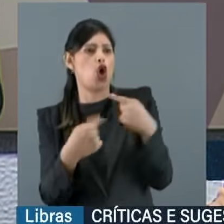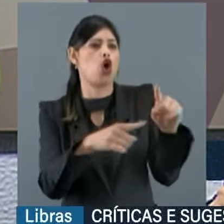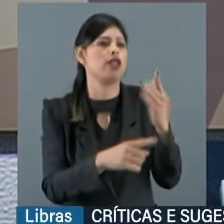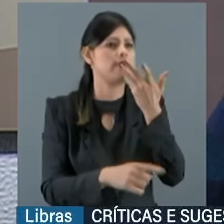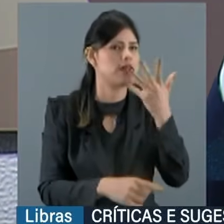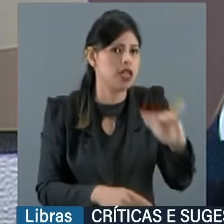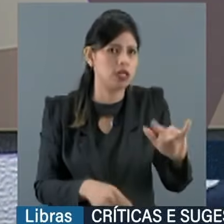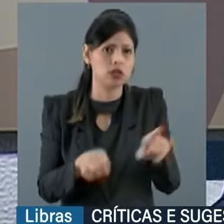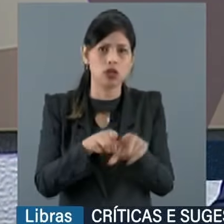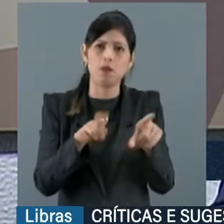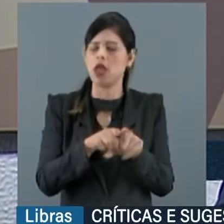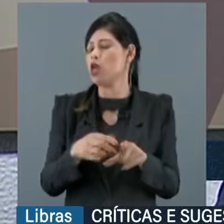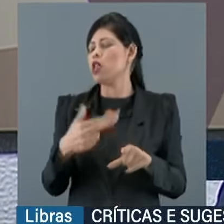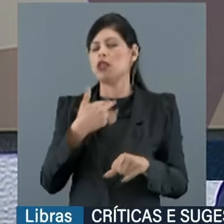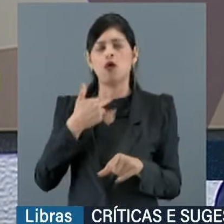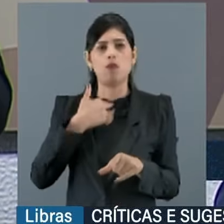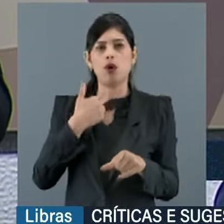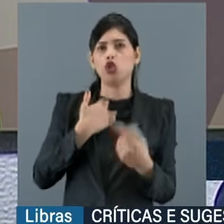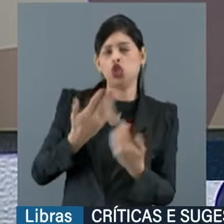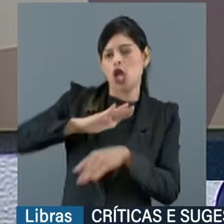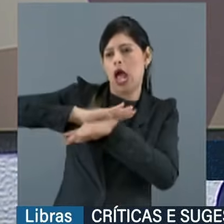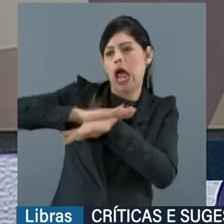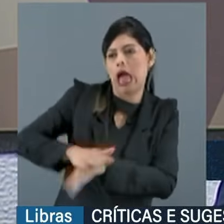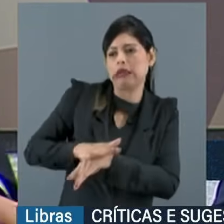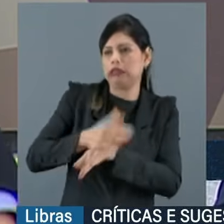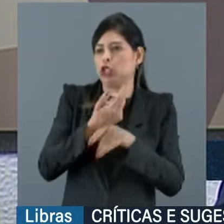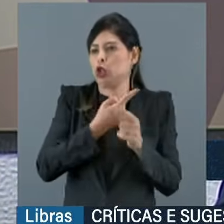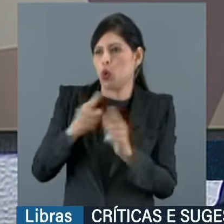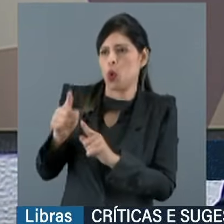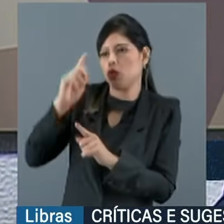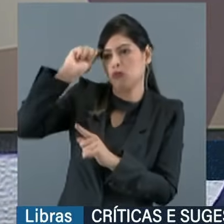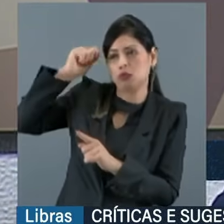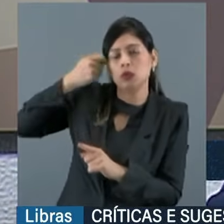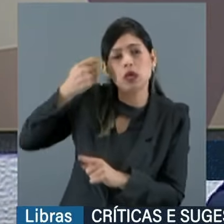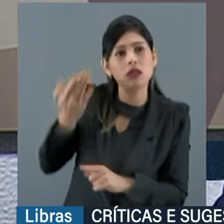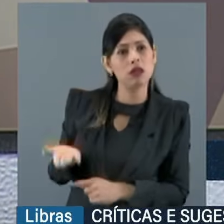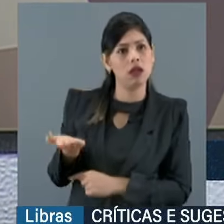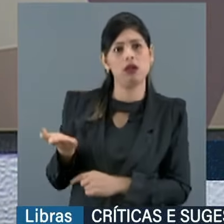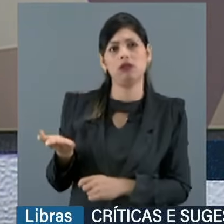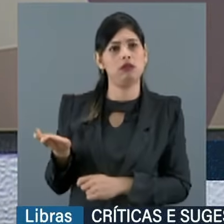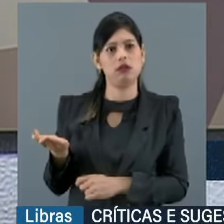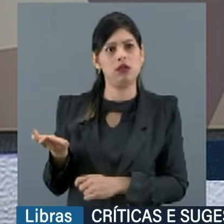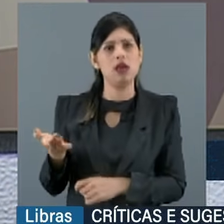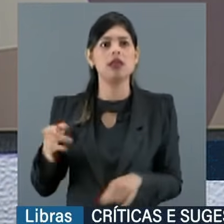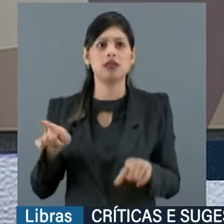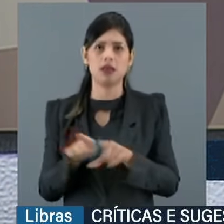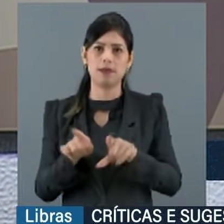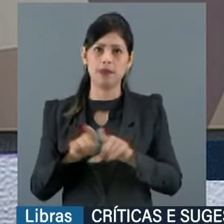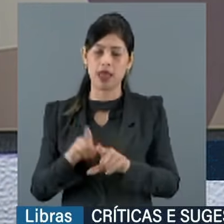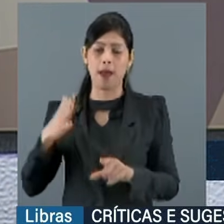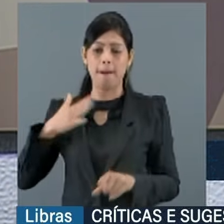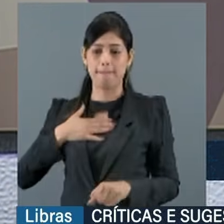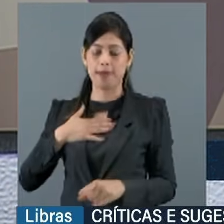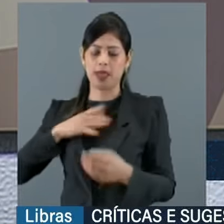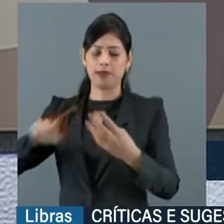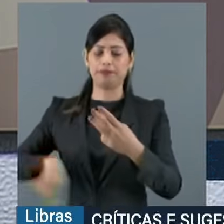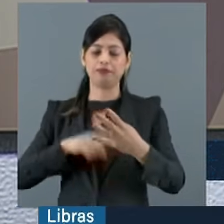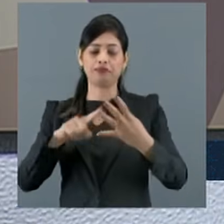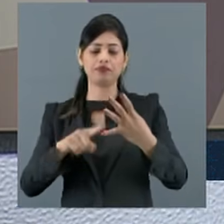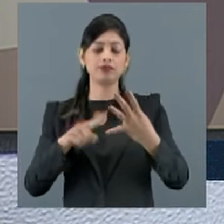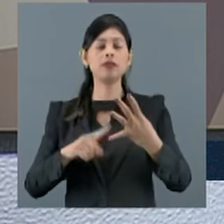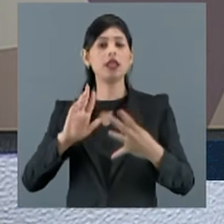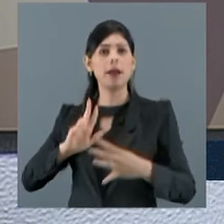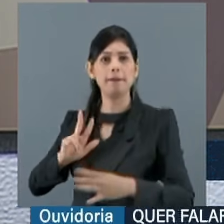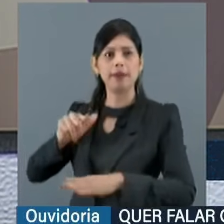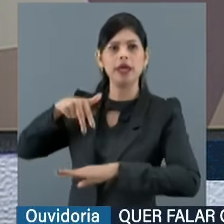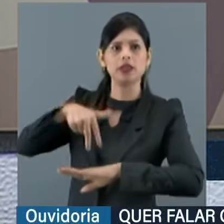que eu ali disse e aqui reitero. Sobre comparecimento ao Senado e à Câmara. Senador, eu